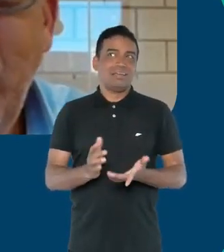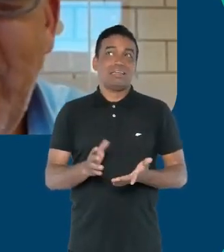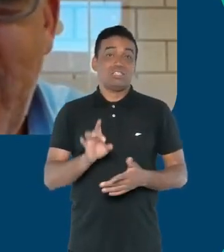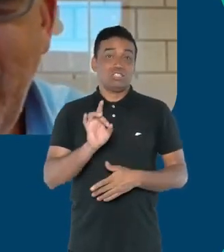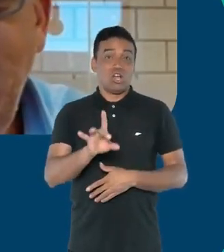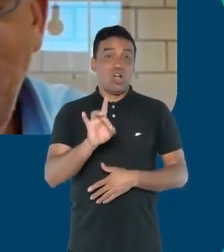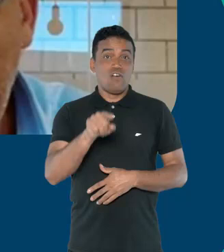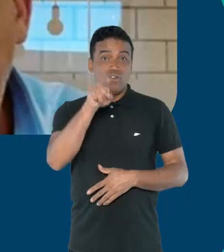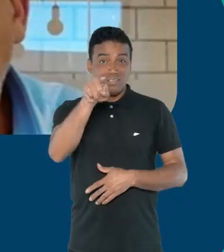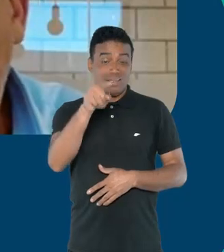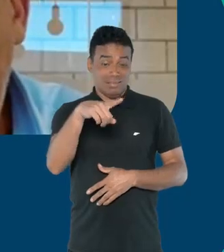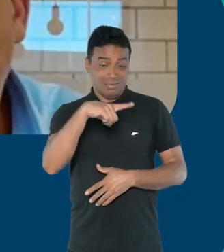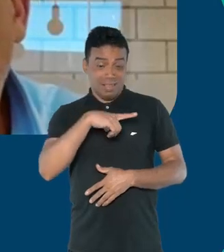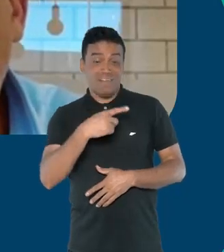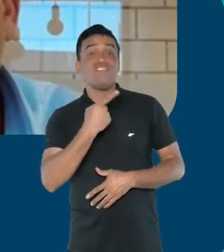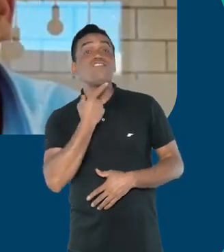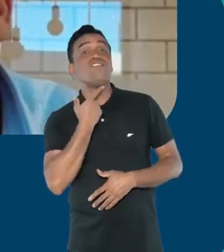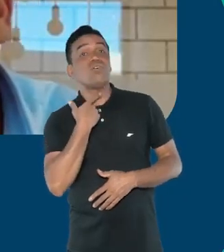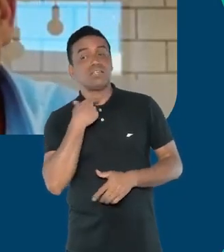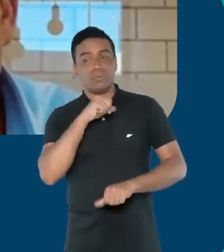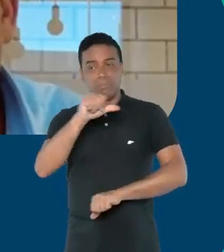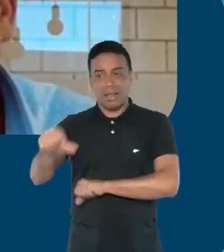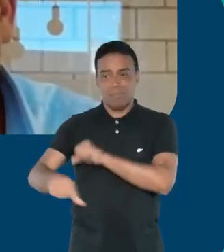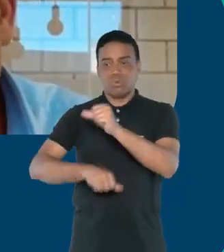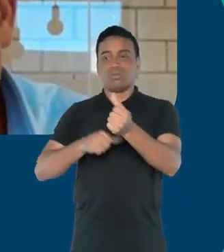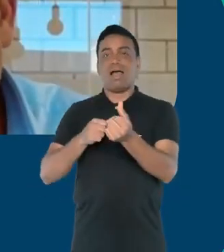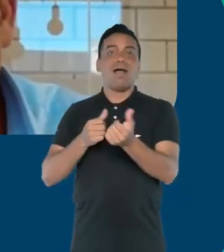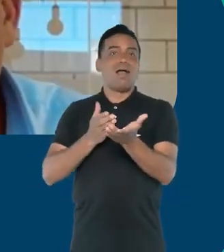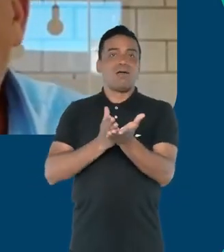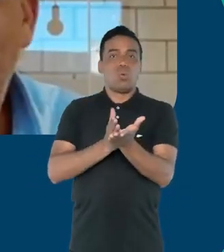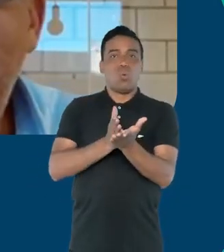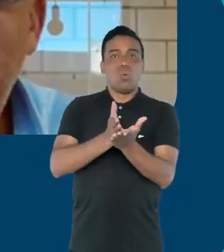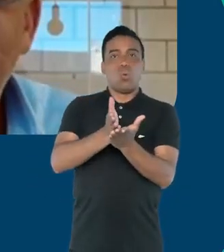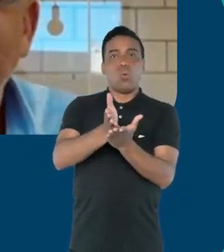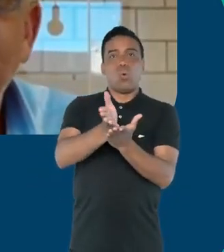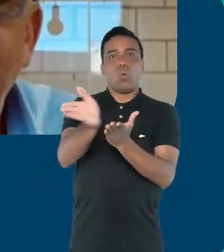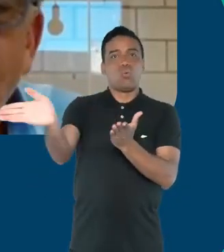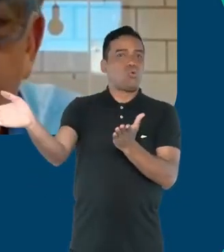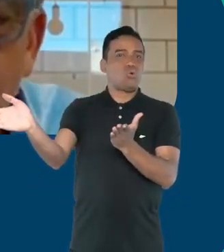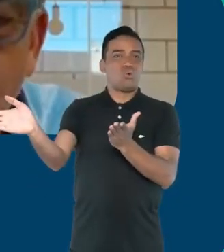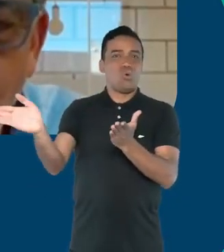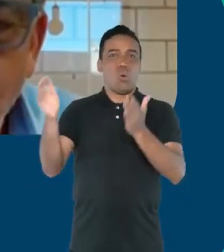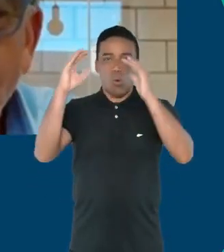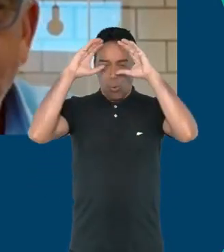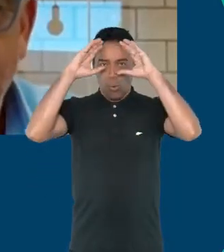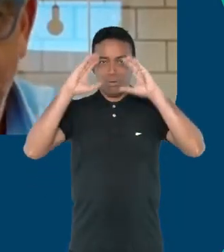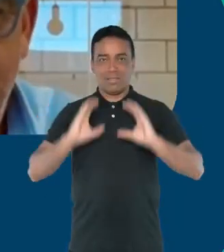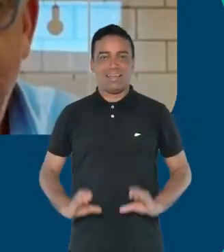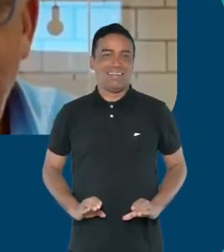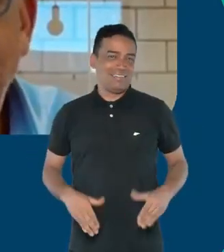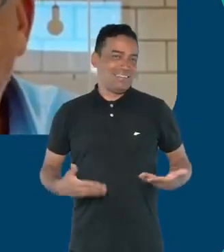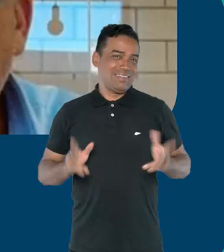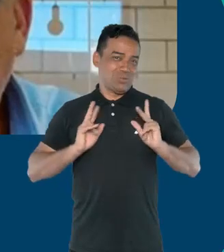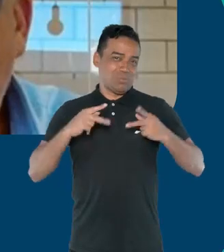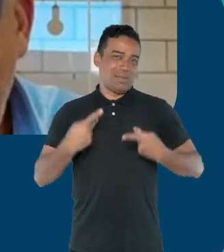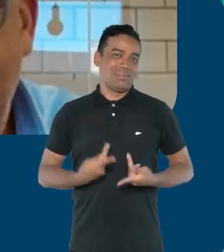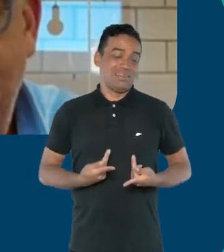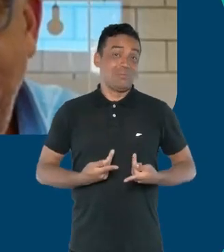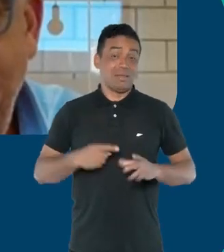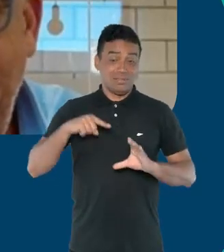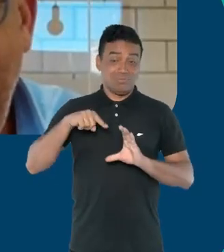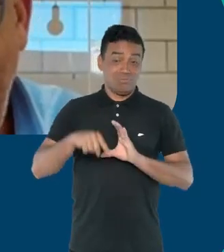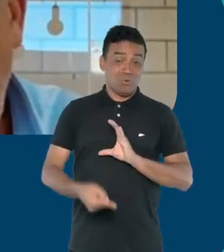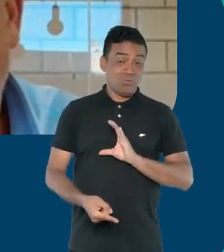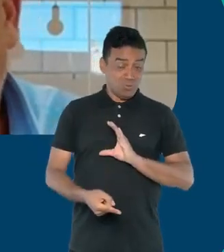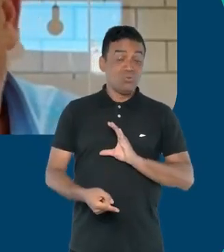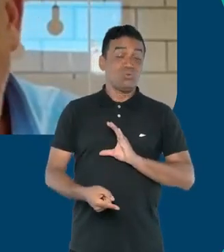ter vontade para mudar o curso do seu comportamento, porque no fundo vai demonstrar